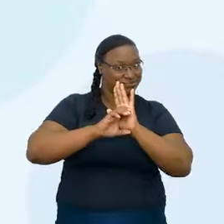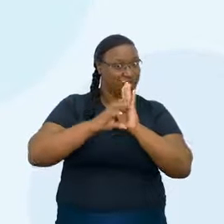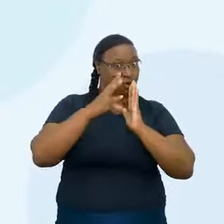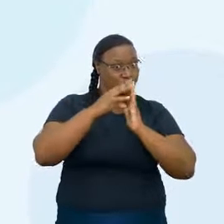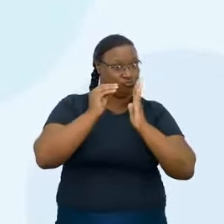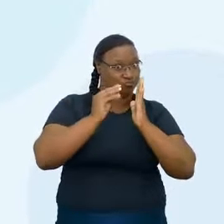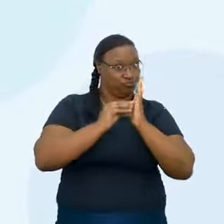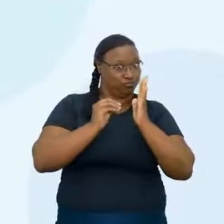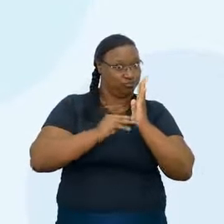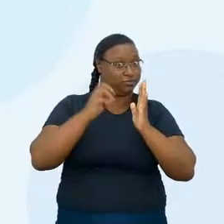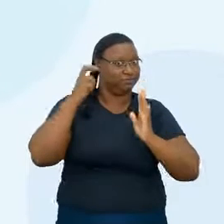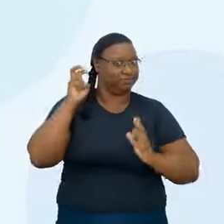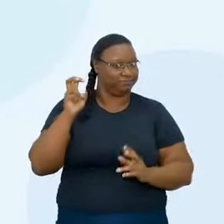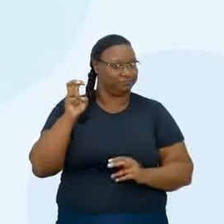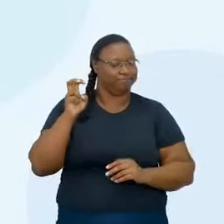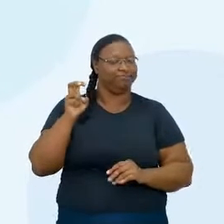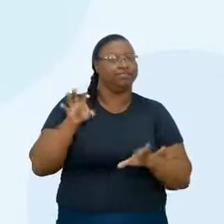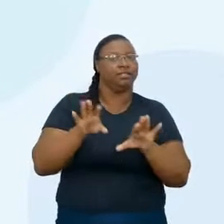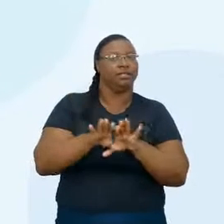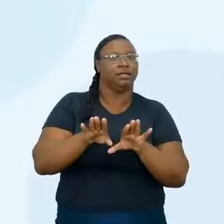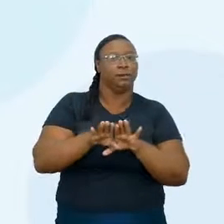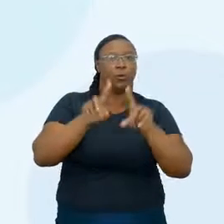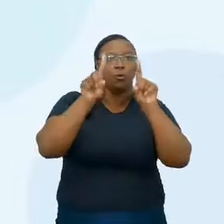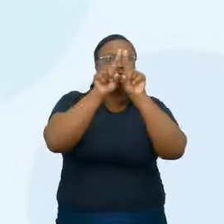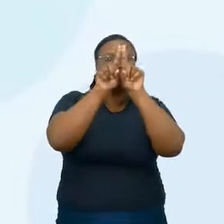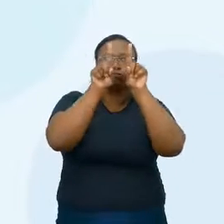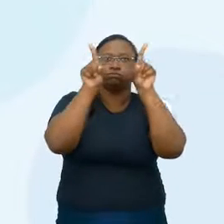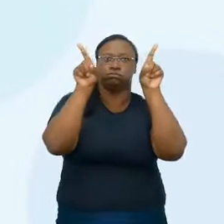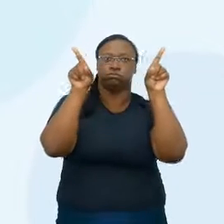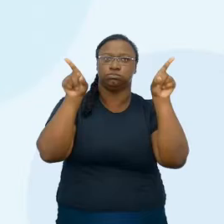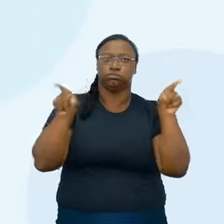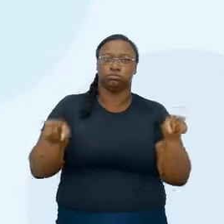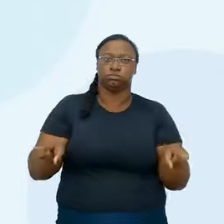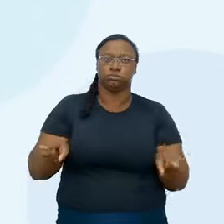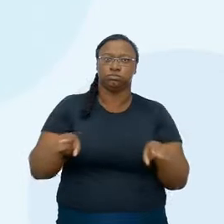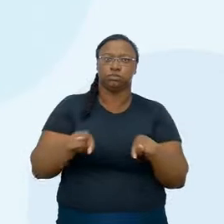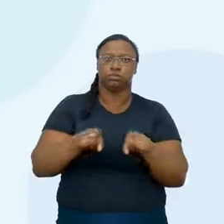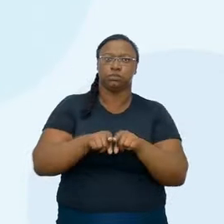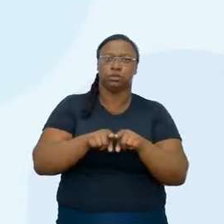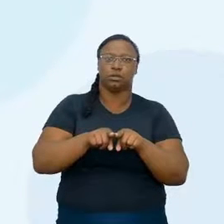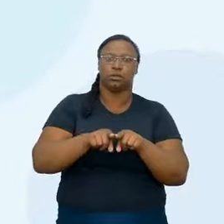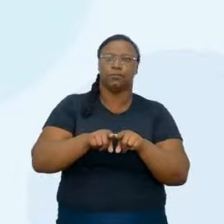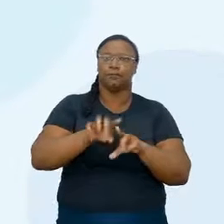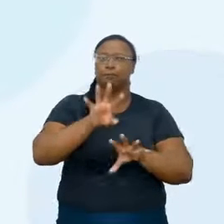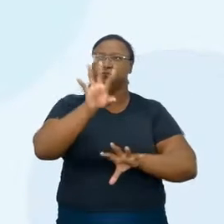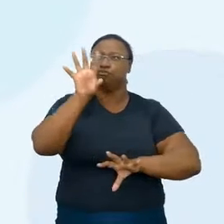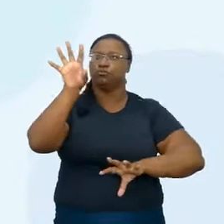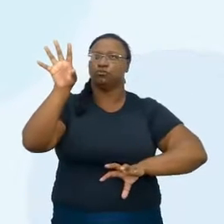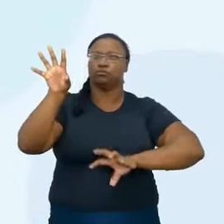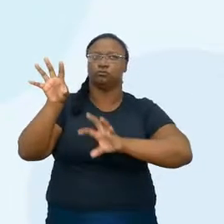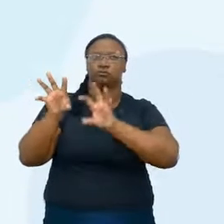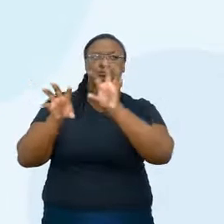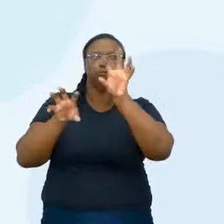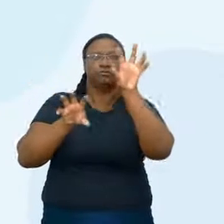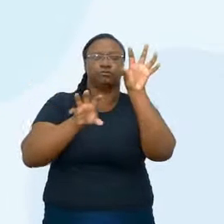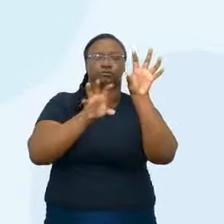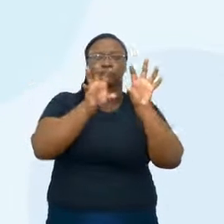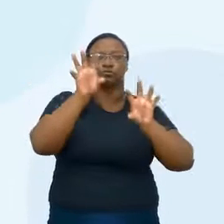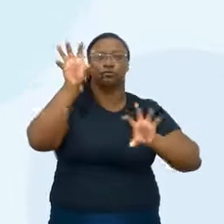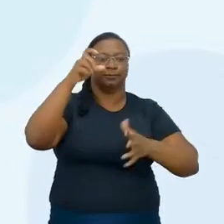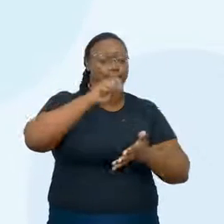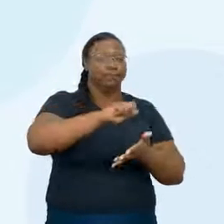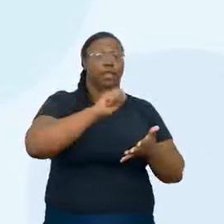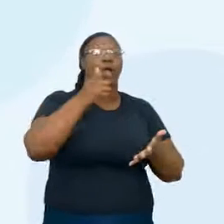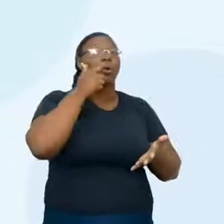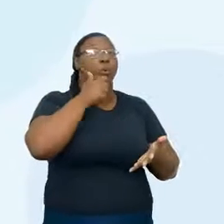Aí a gente tem, né, a construção do quadro sinótico, né, quando você vai passando pelas estações, né, os estudantes vão fazendo as suas